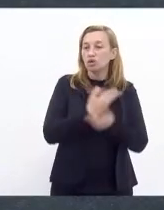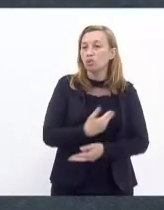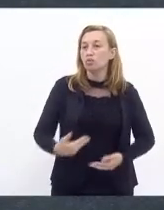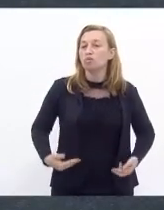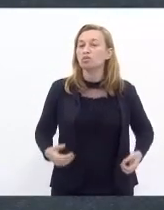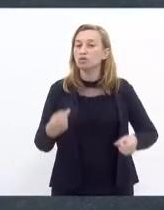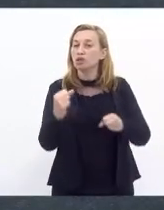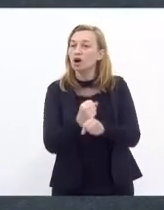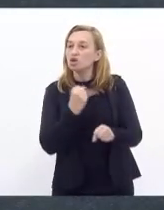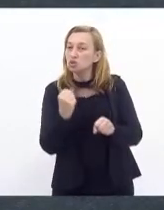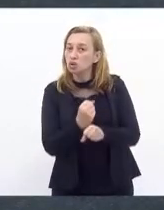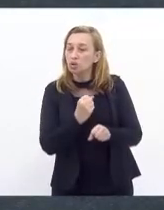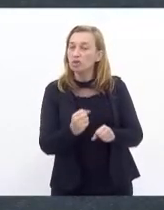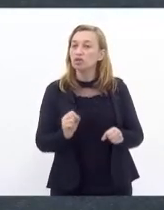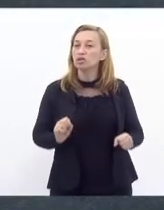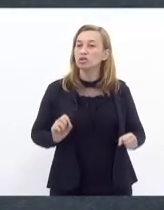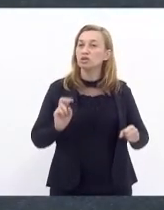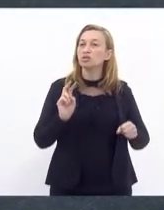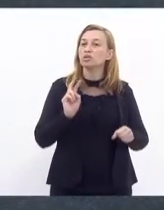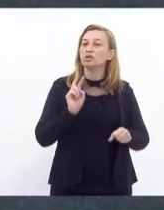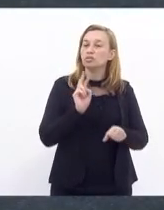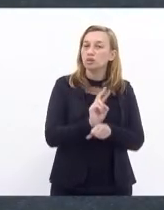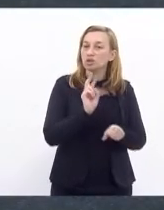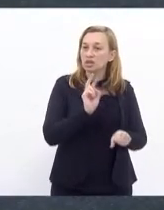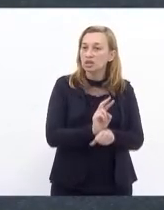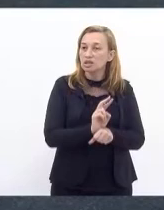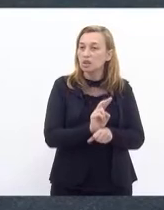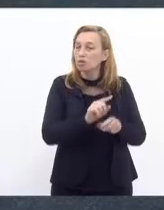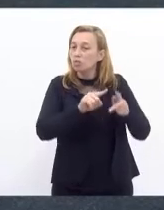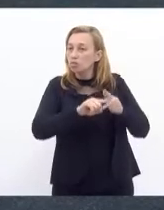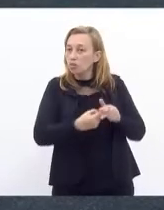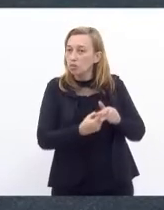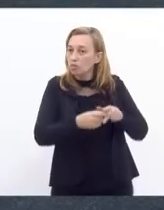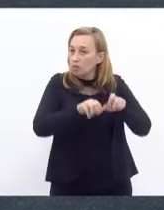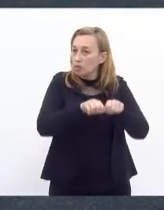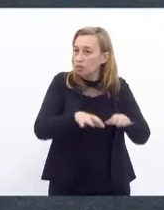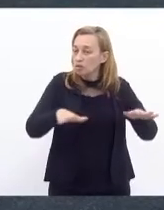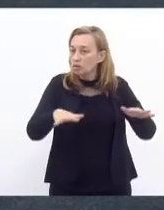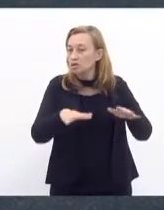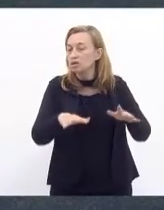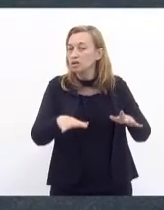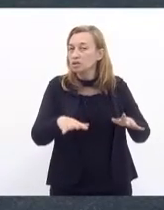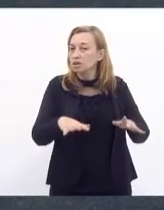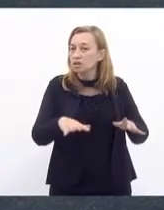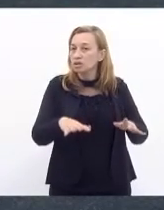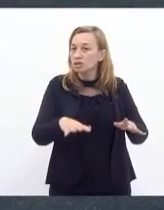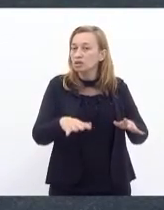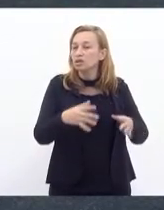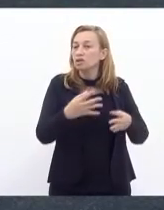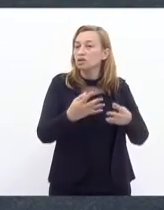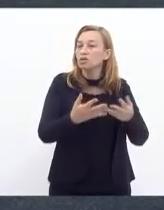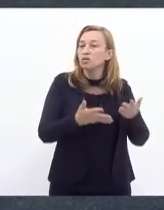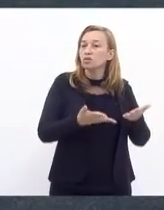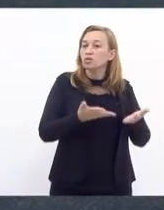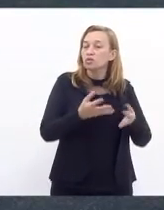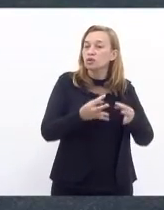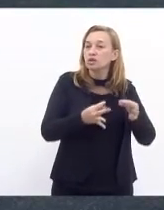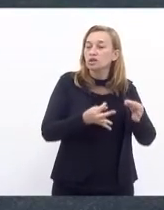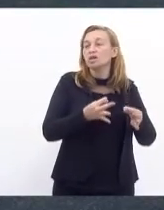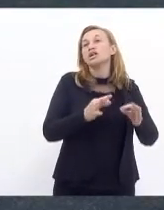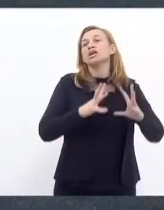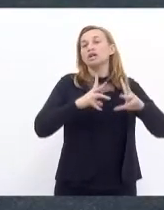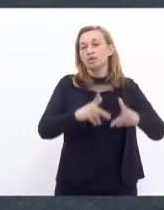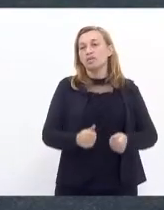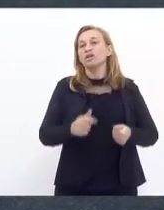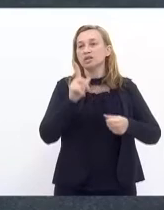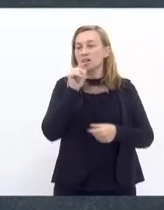as obras de proteção, manutenção e ampliação do sistema de estação de tratamento de água do Guandu, e também